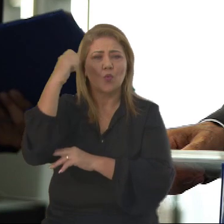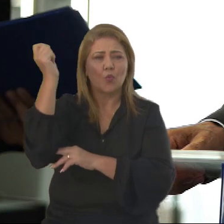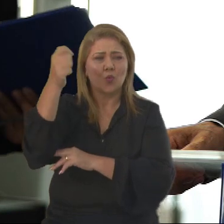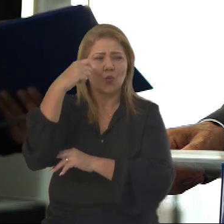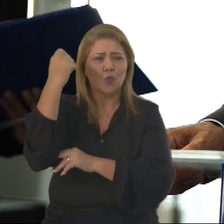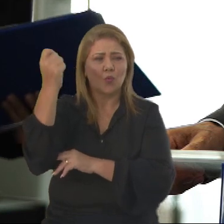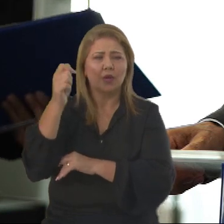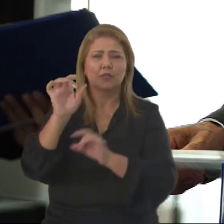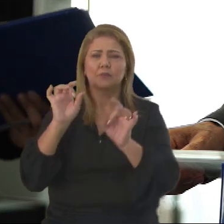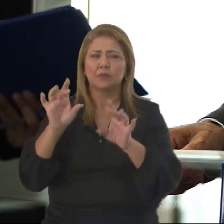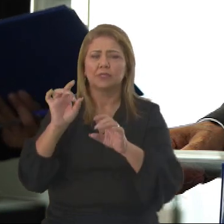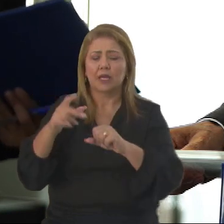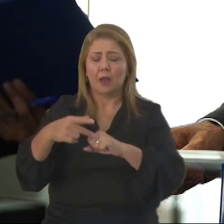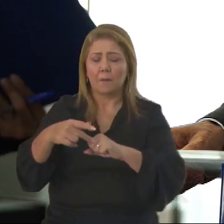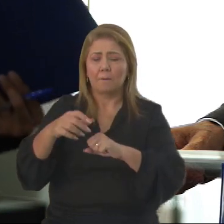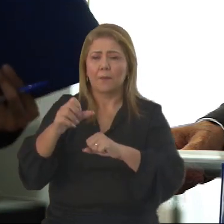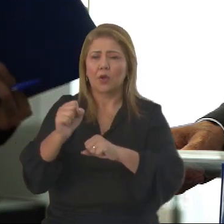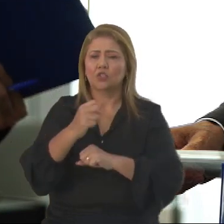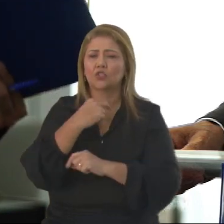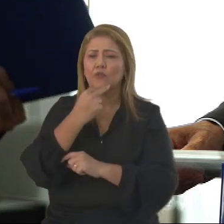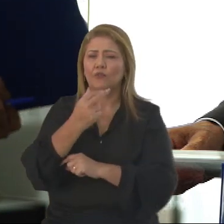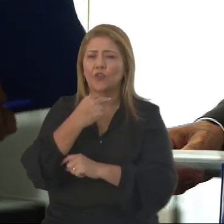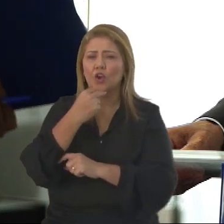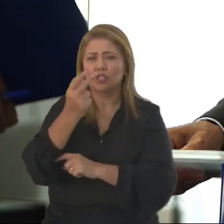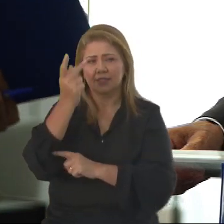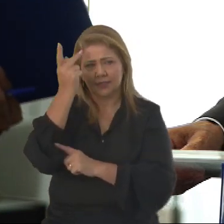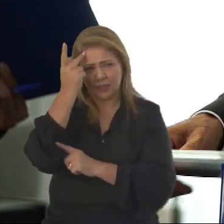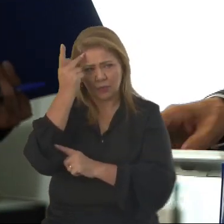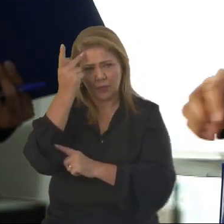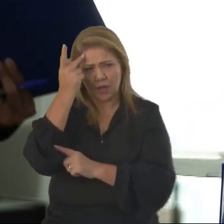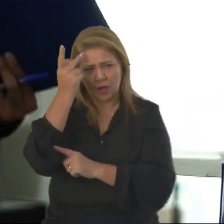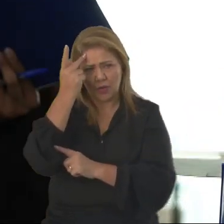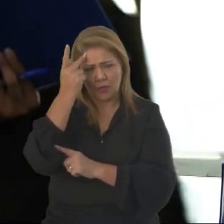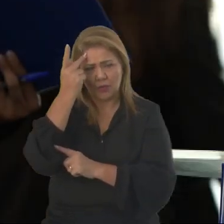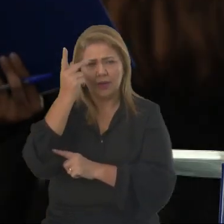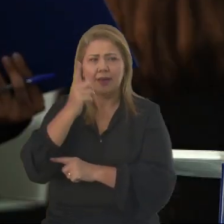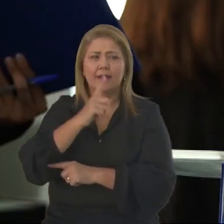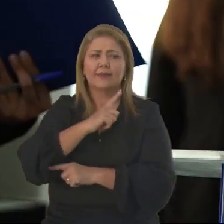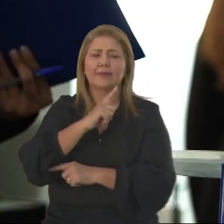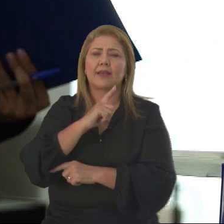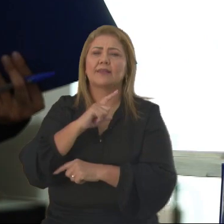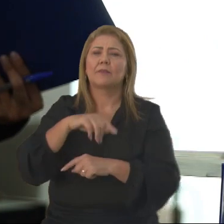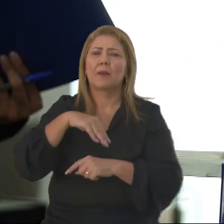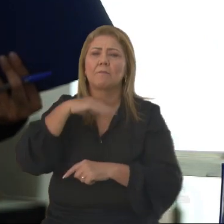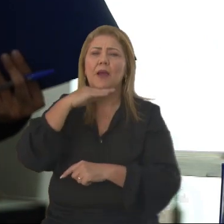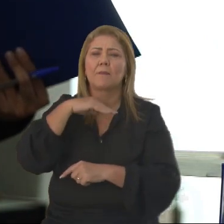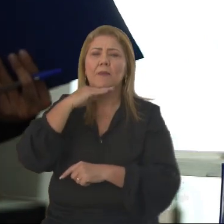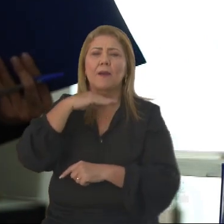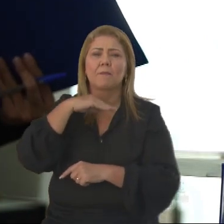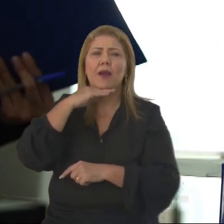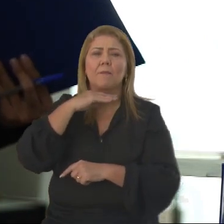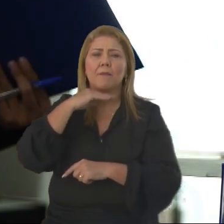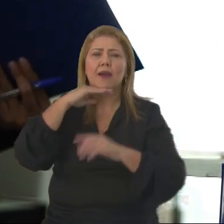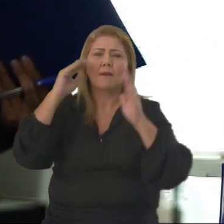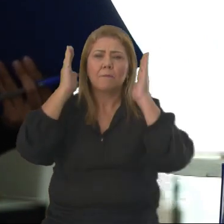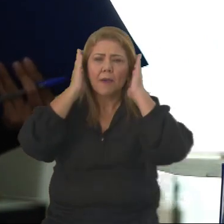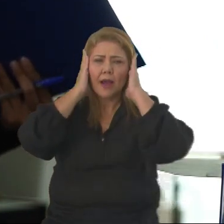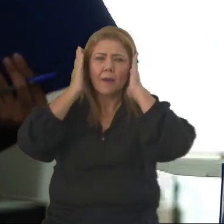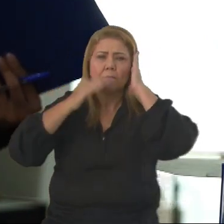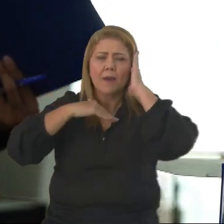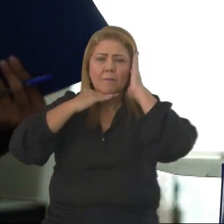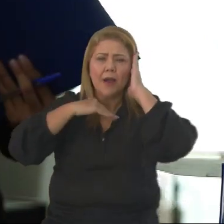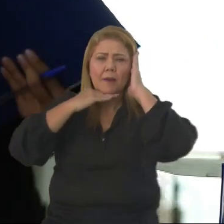pelo Centro de Estudos da Voz de São Paulo e em reabilitação em fonoaudiologia, com ênfase em